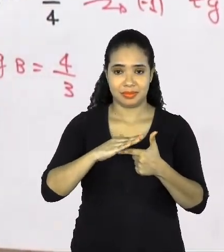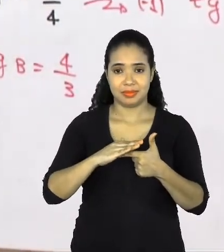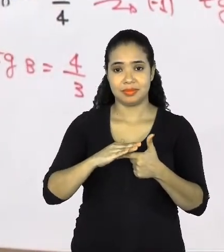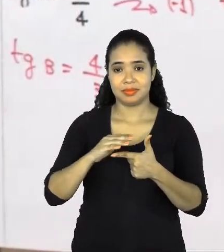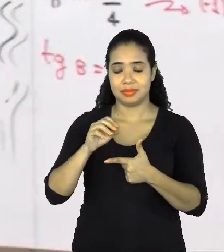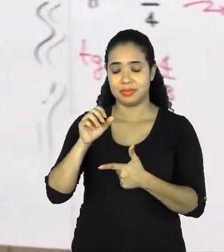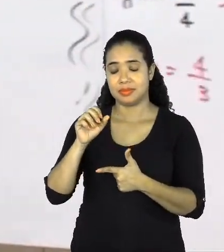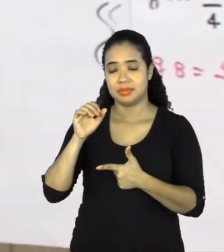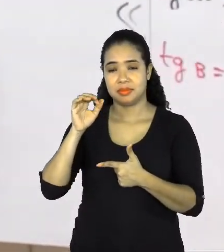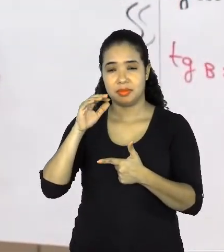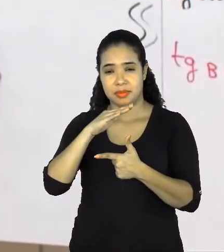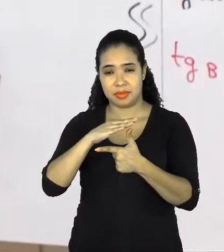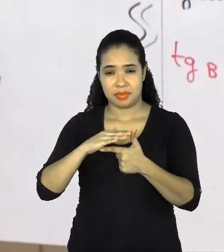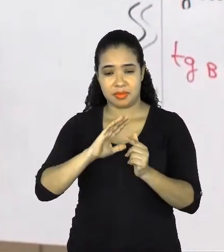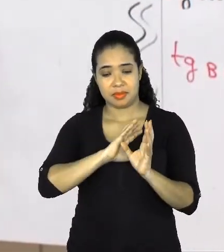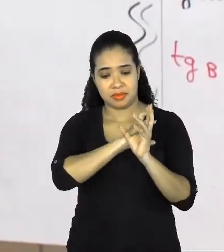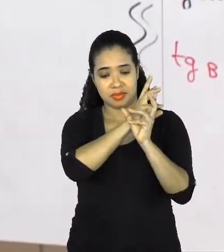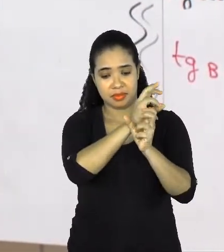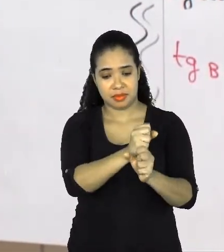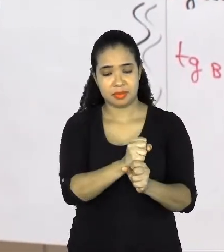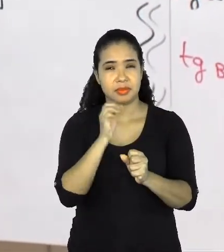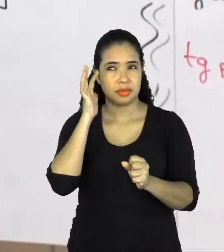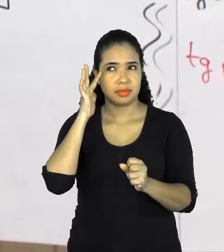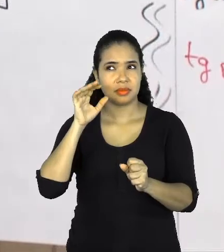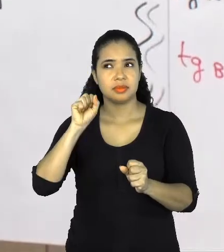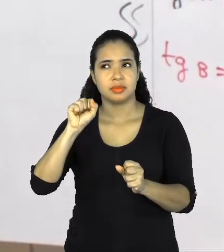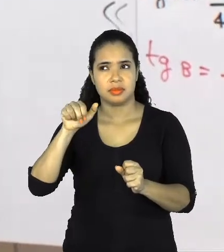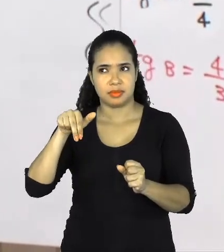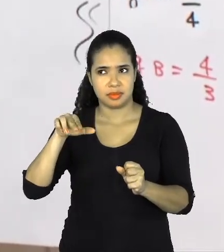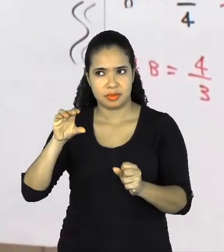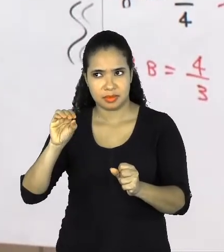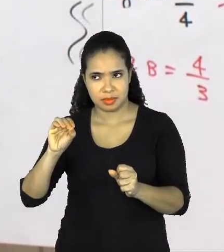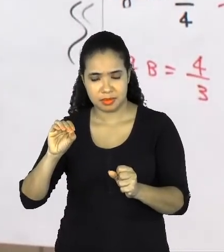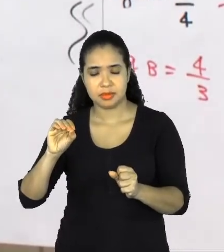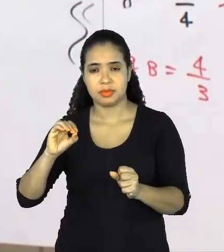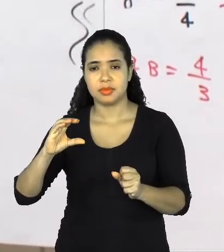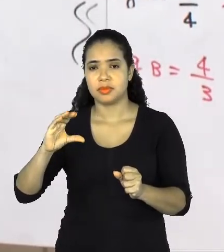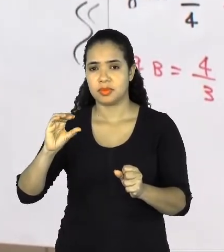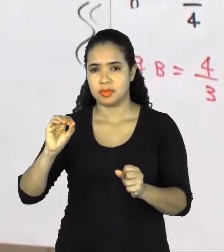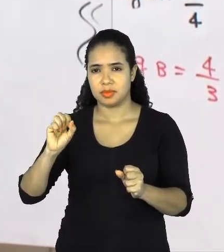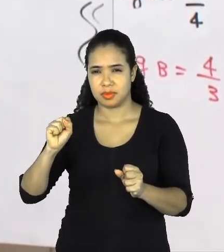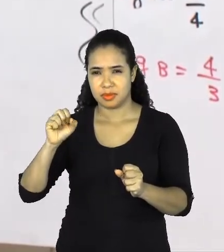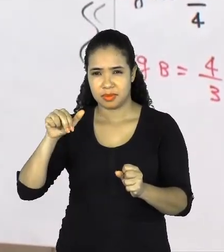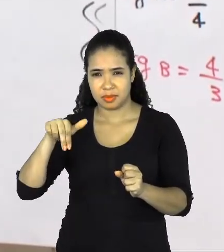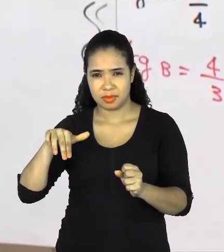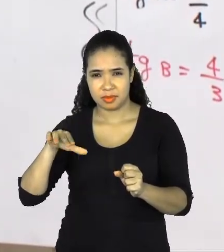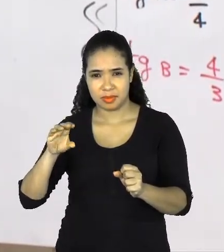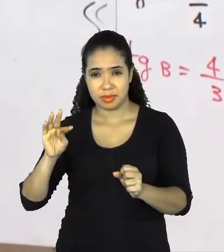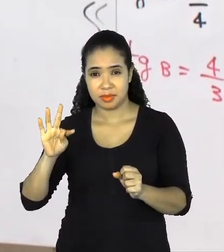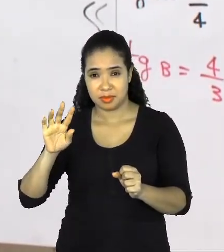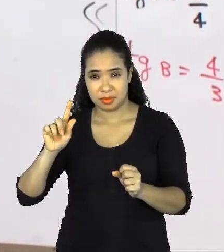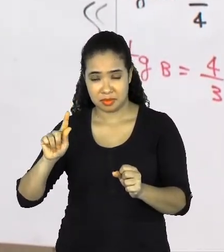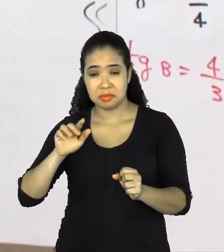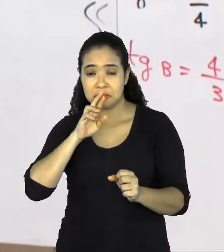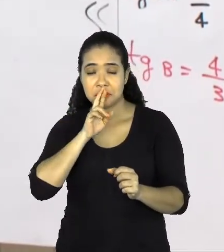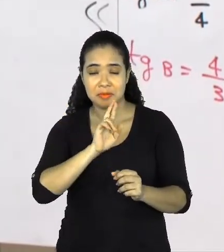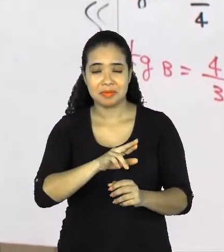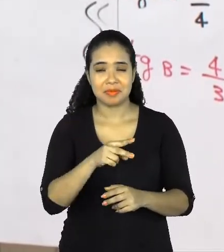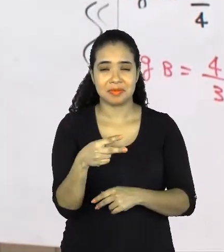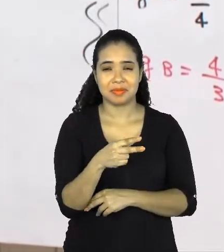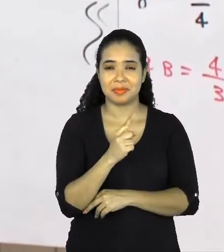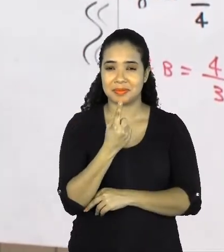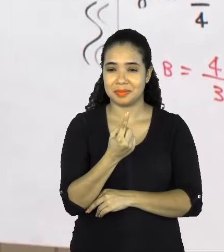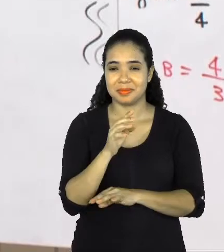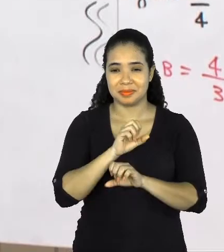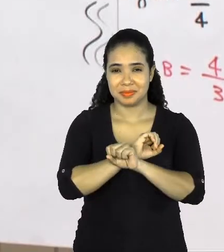tangente, eu sempre vou encontrar 1. Lá no ensino médio, vocês vão ver isso aqui dentro do ciclo trigonométrico. Aí vai ficar